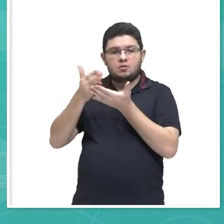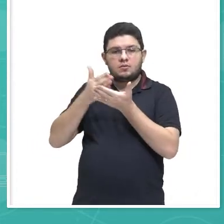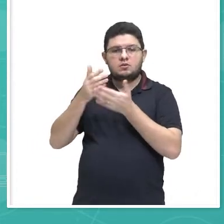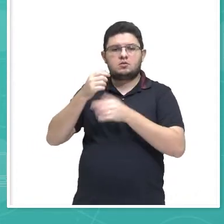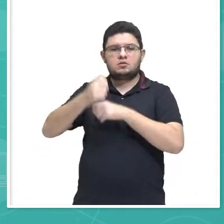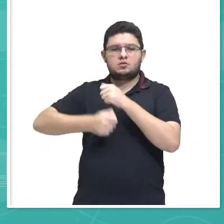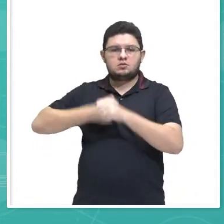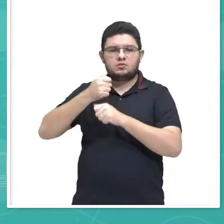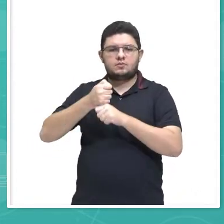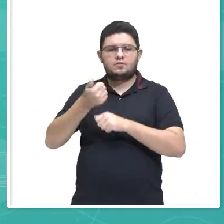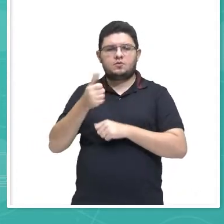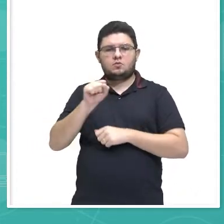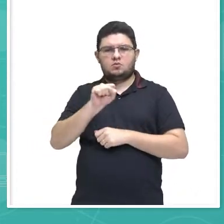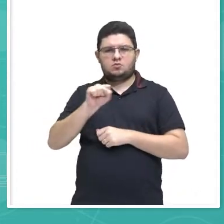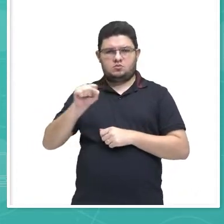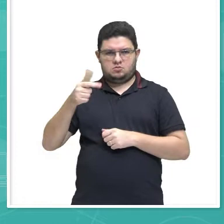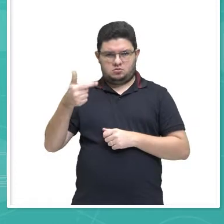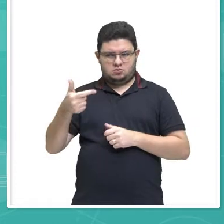1882, tá bom? Então